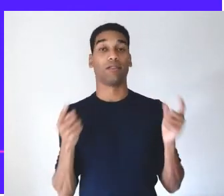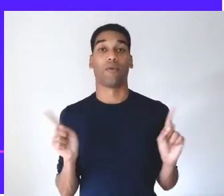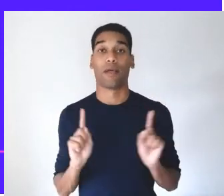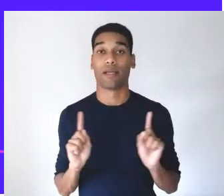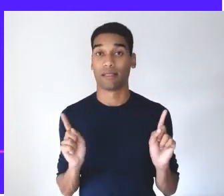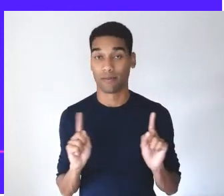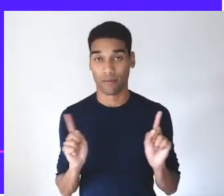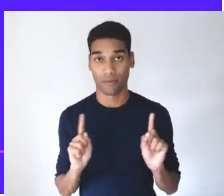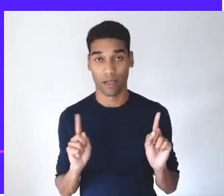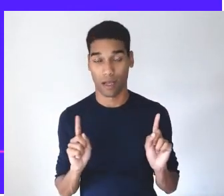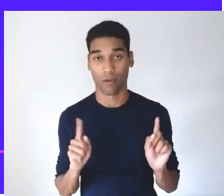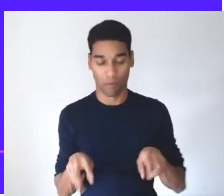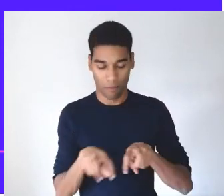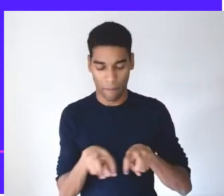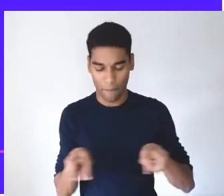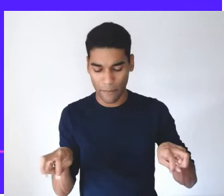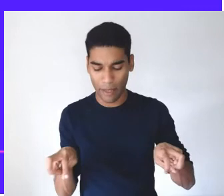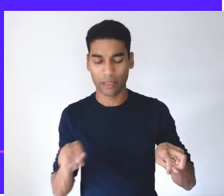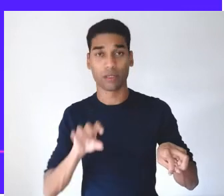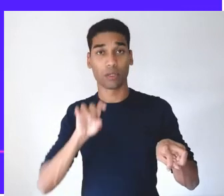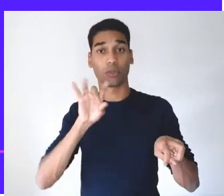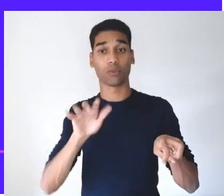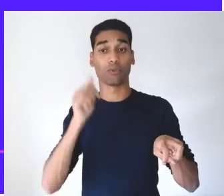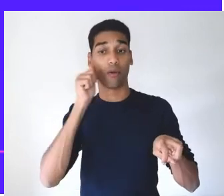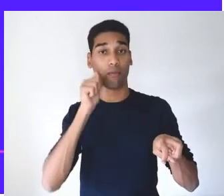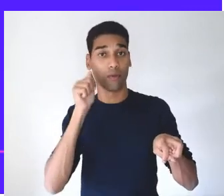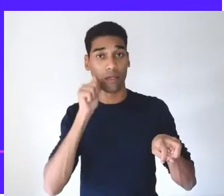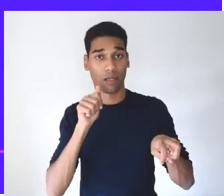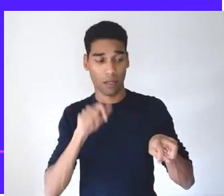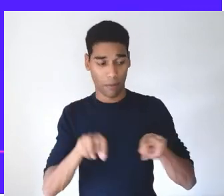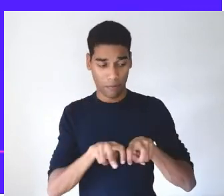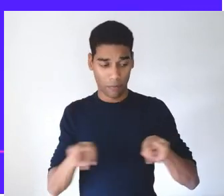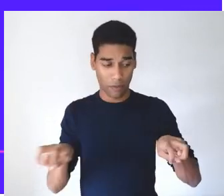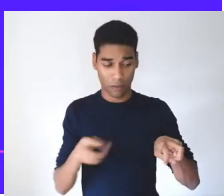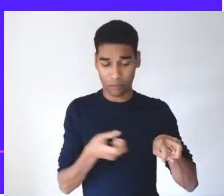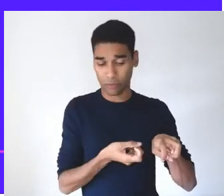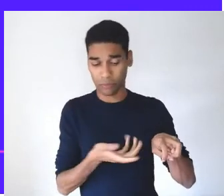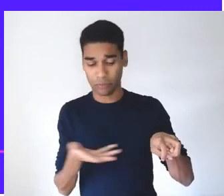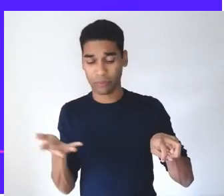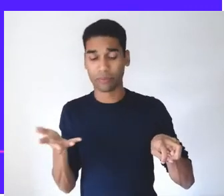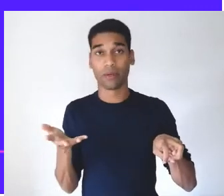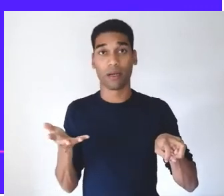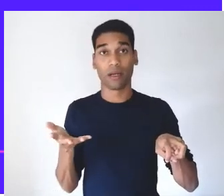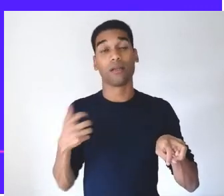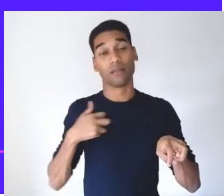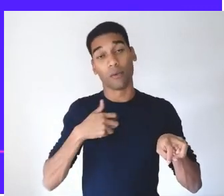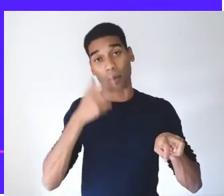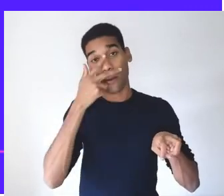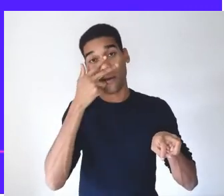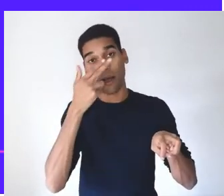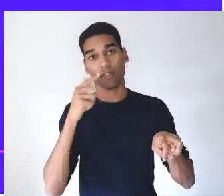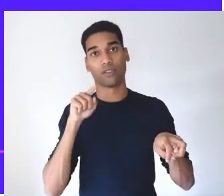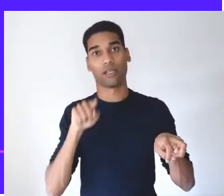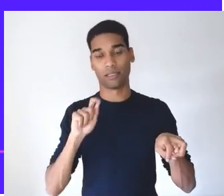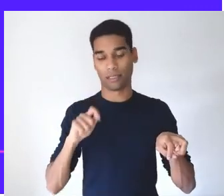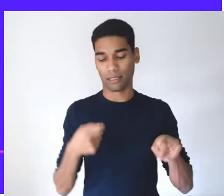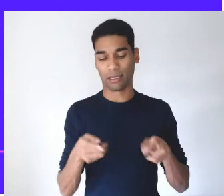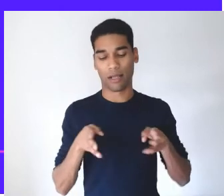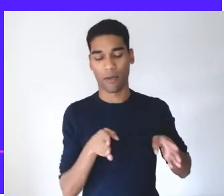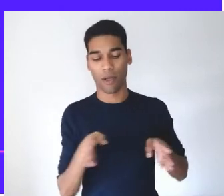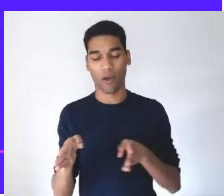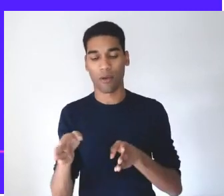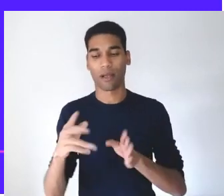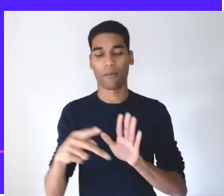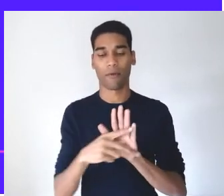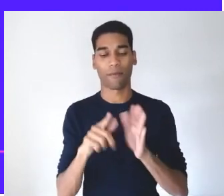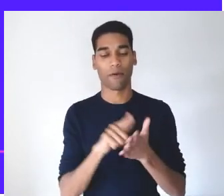composta por mulheres diversas, e acho que esse é muito o caminho, né, do jornalismo, mais do que do